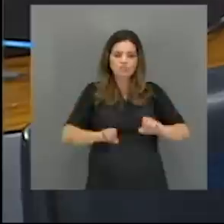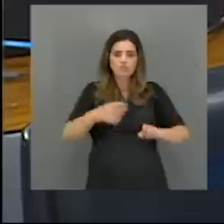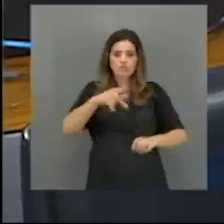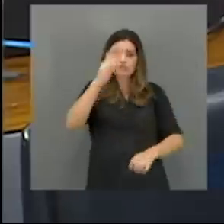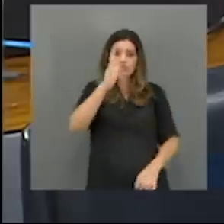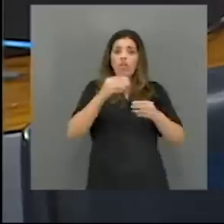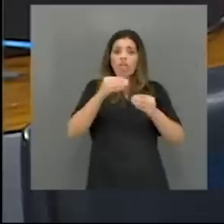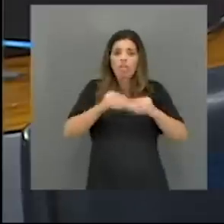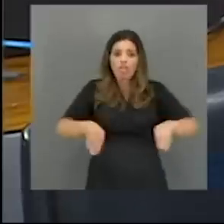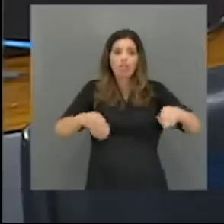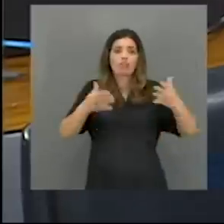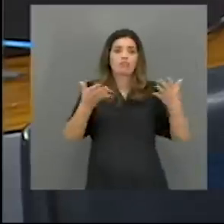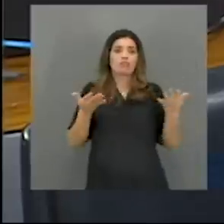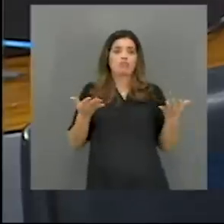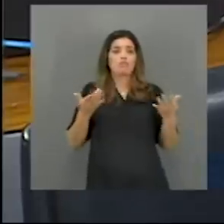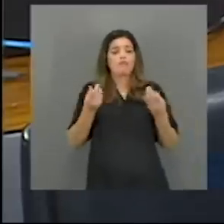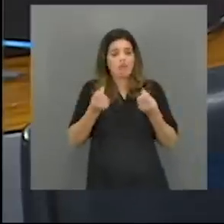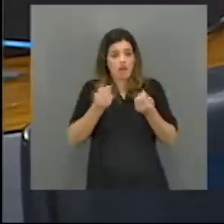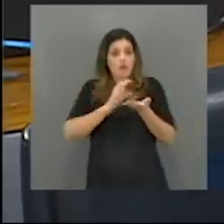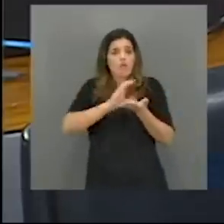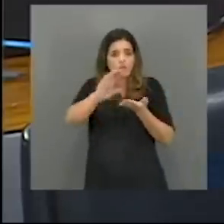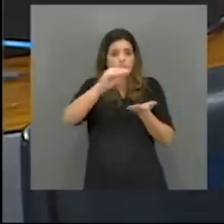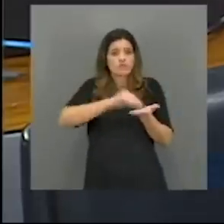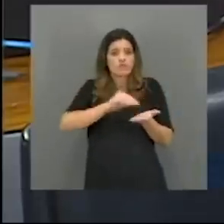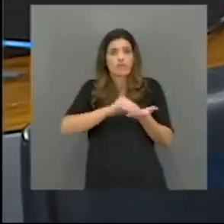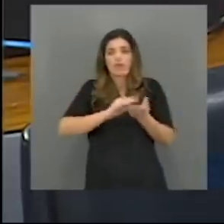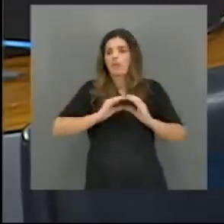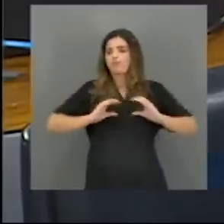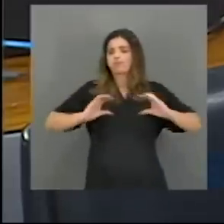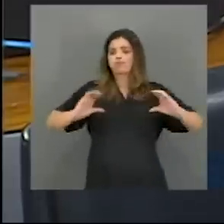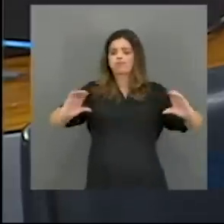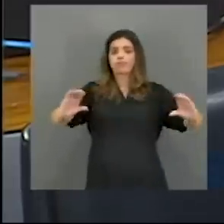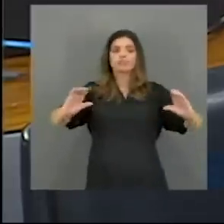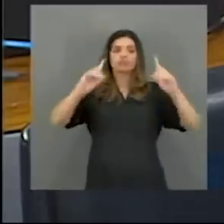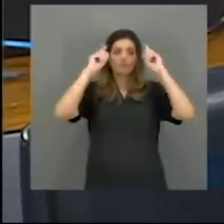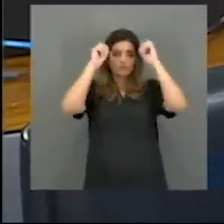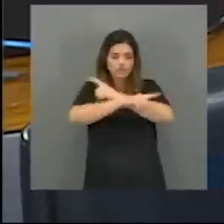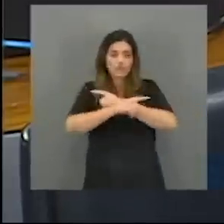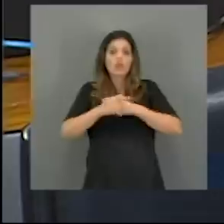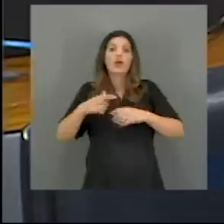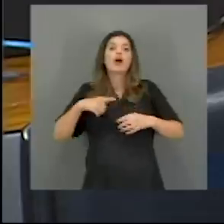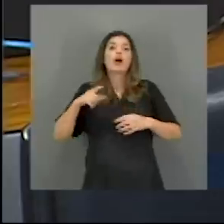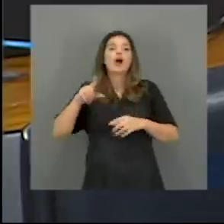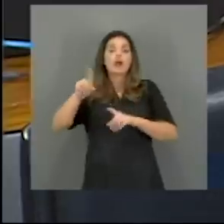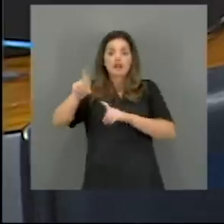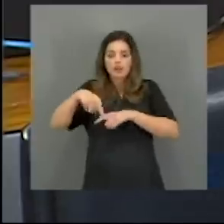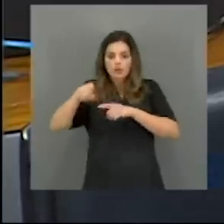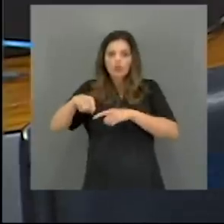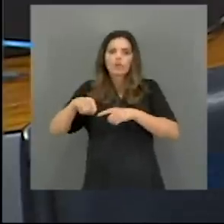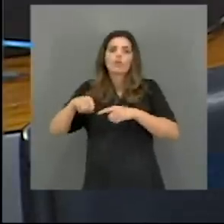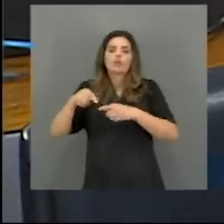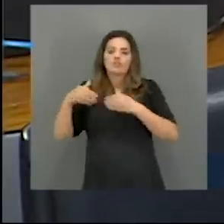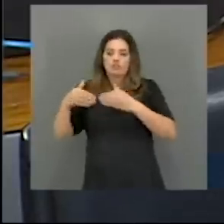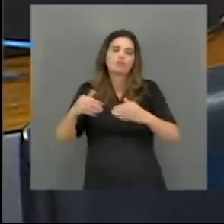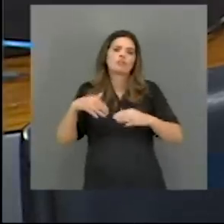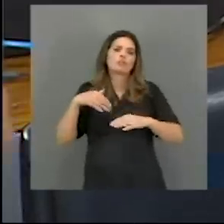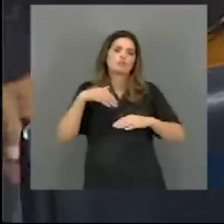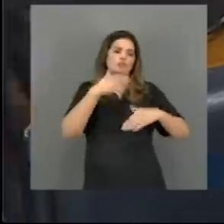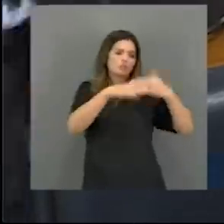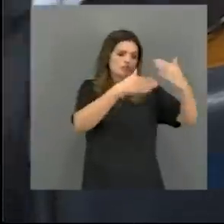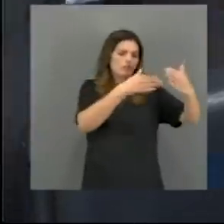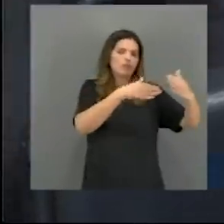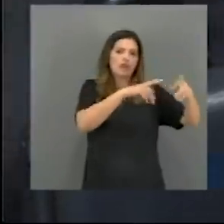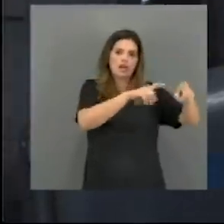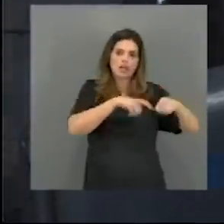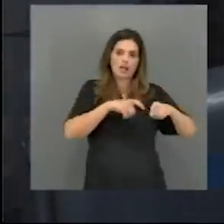tem investimento necessário. Outro exemplo, o Ministério da Agricultura e Pecuária foi desmembrado em três: Agricultura, Desenvolvimento Agrário e